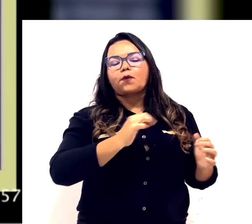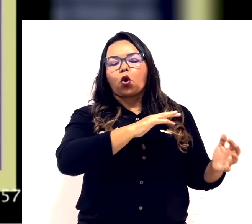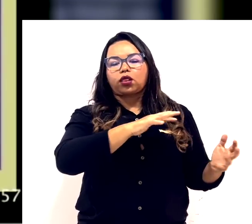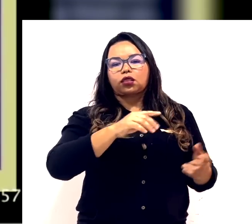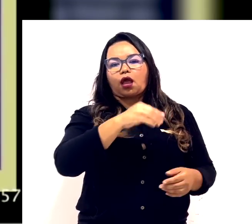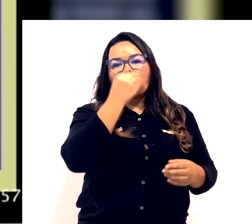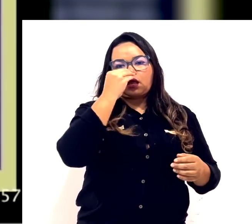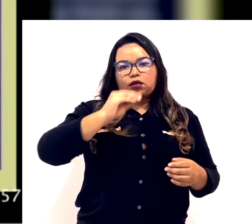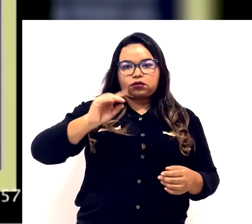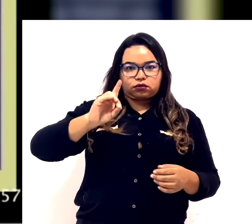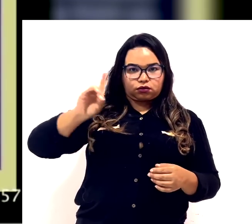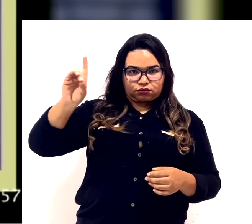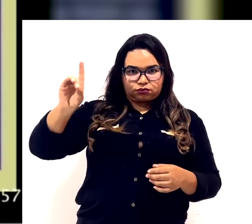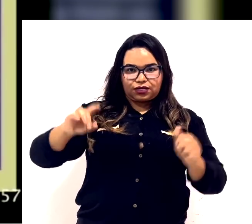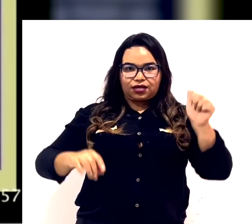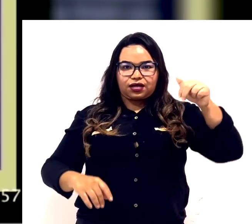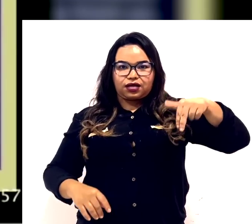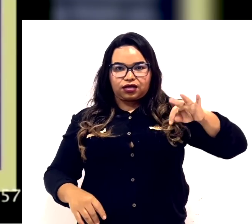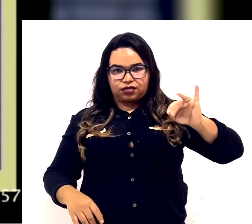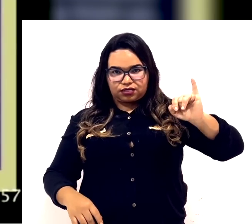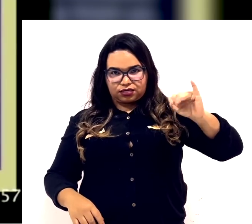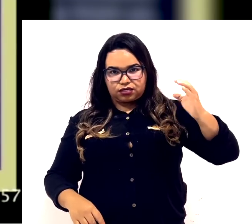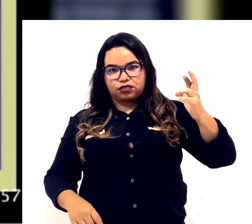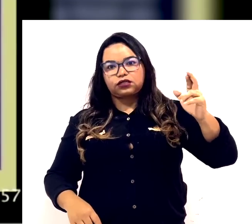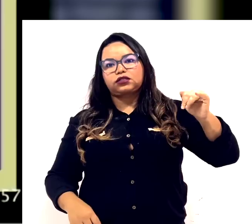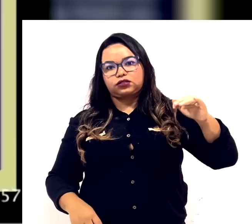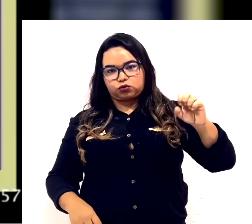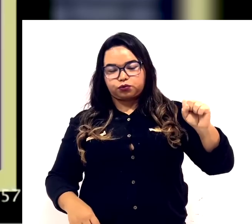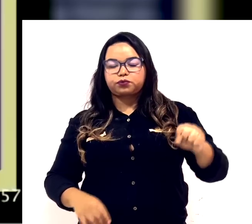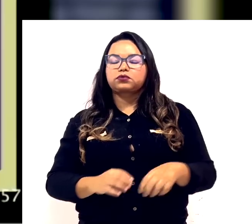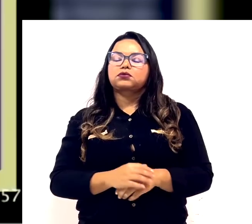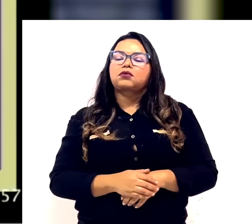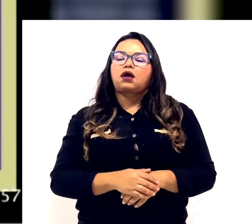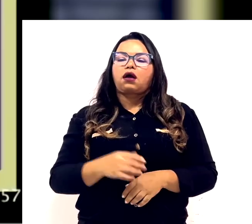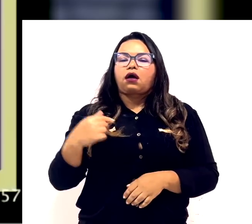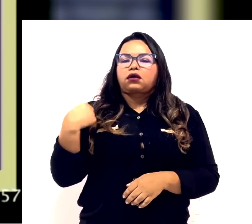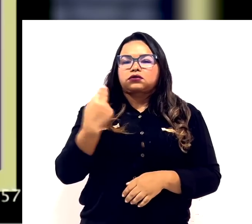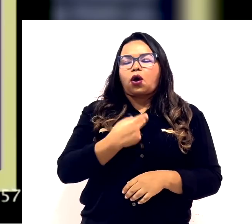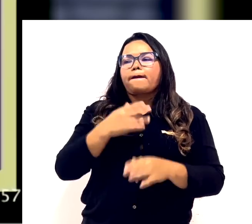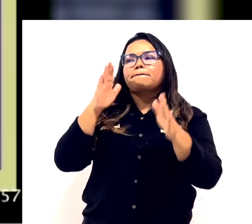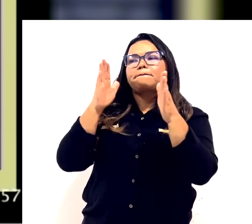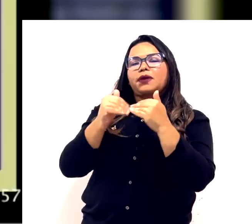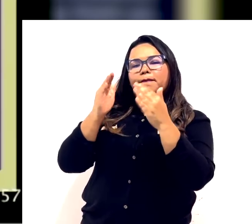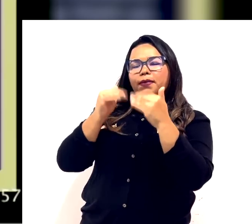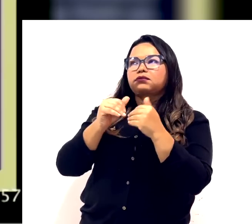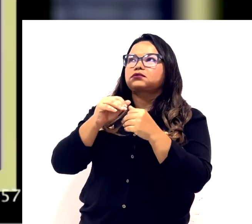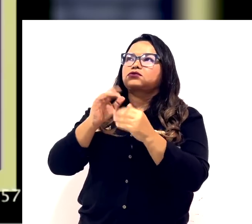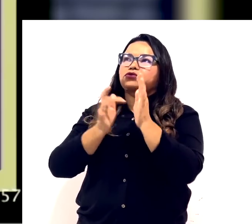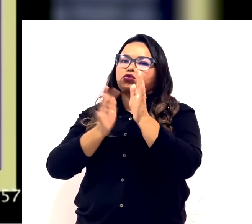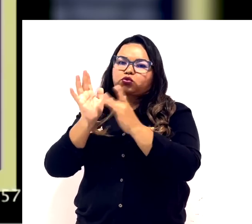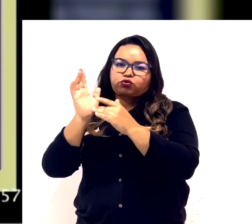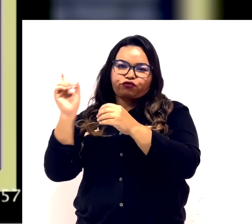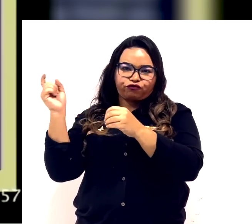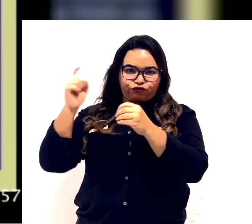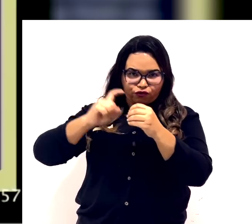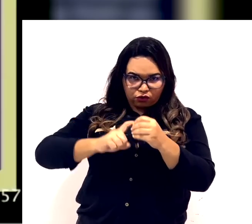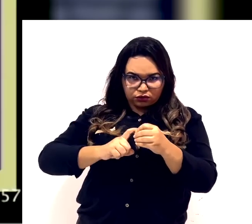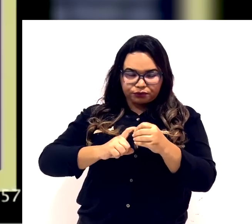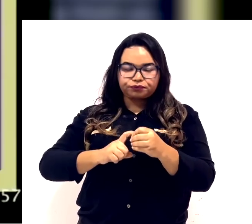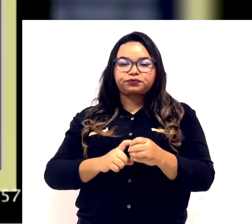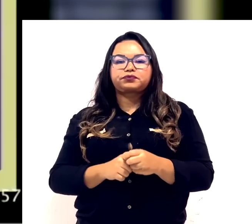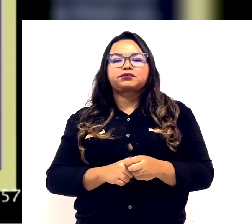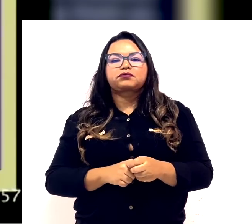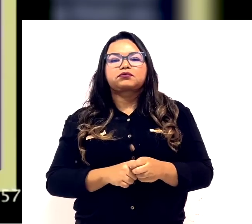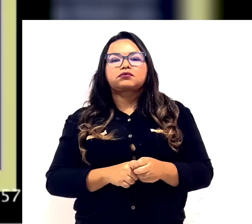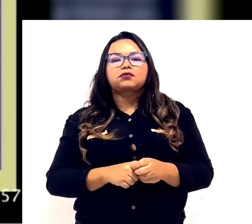do nosso Senhor Jesus Cristo e pela nossa reunião com Ele, que não vos movais facilmente do vosso